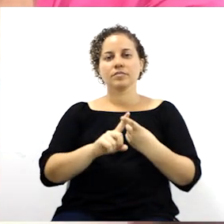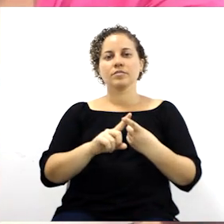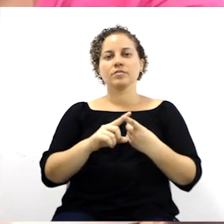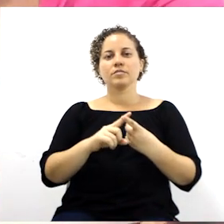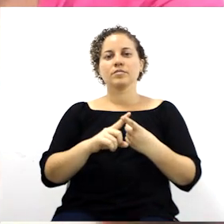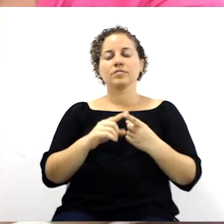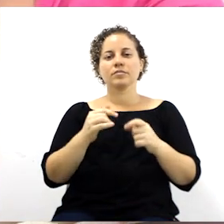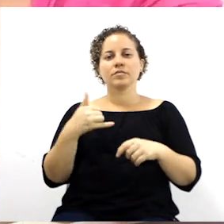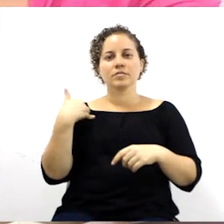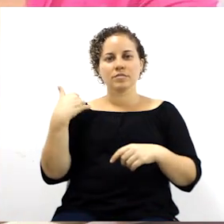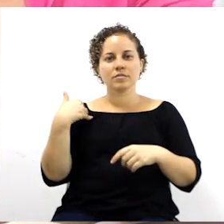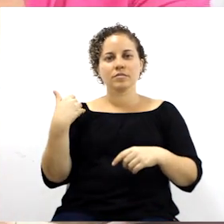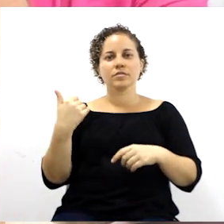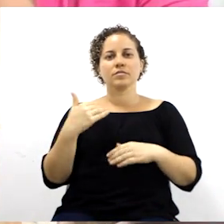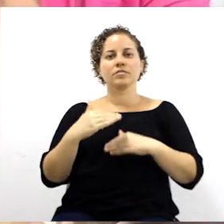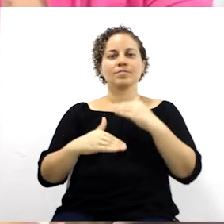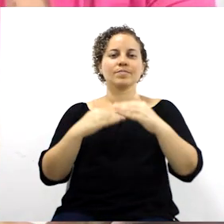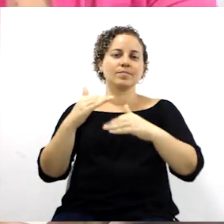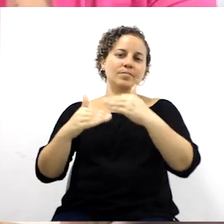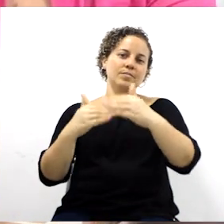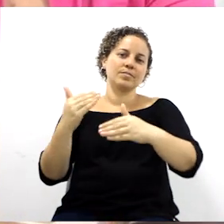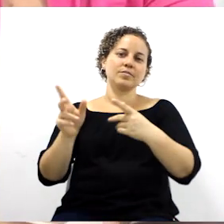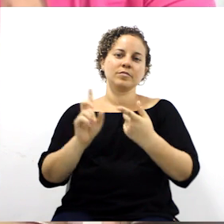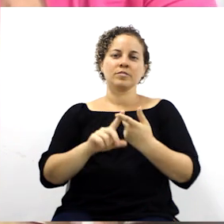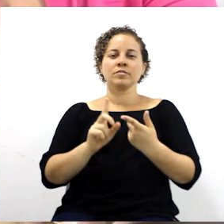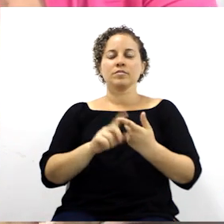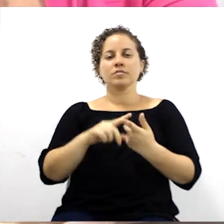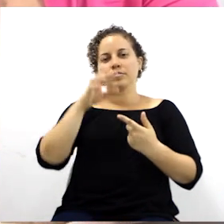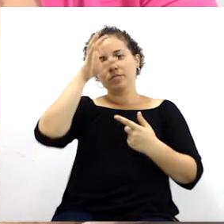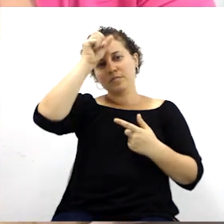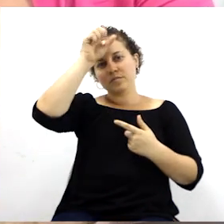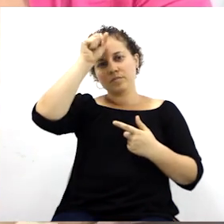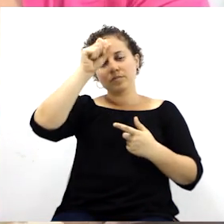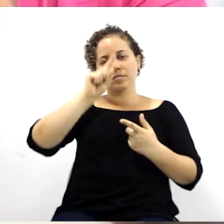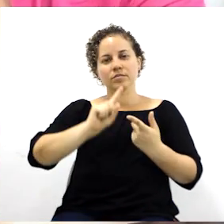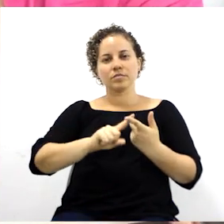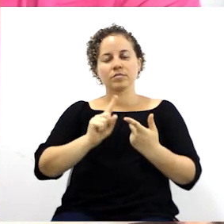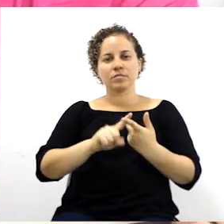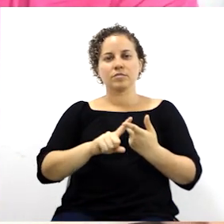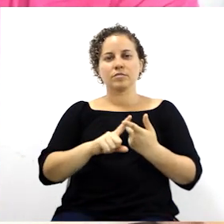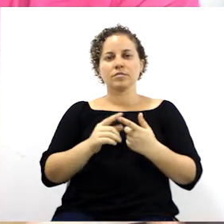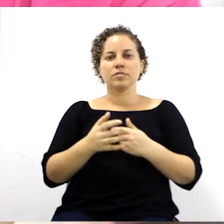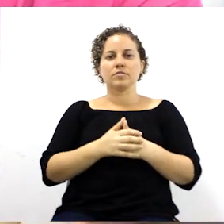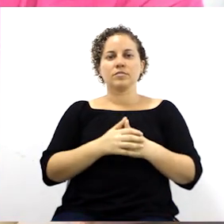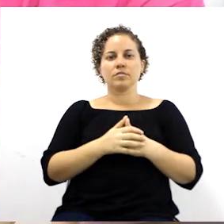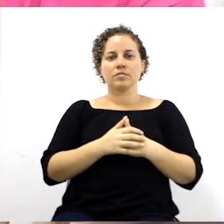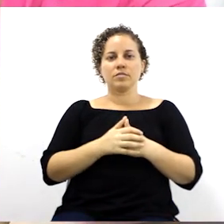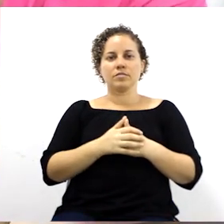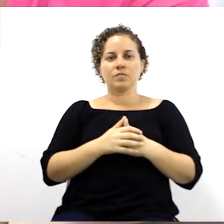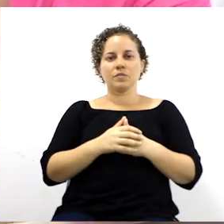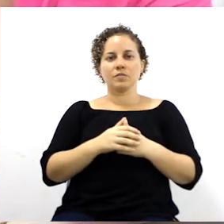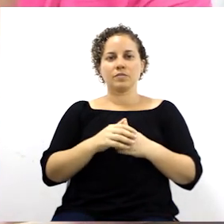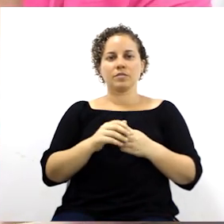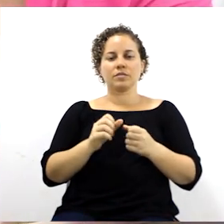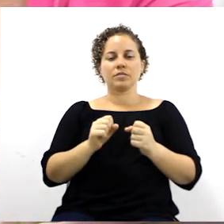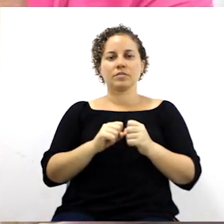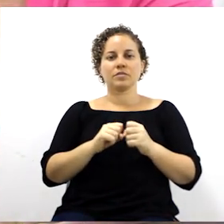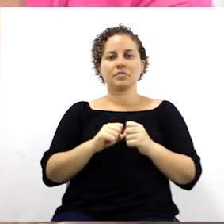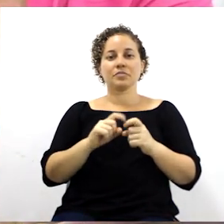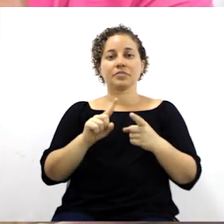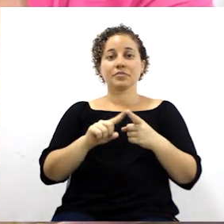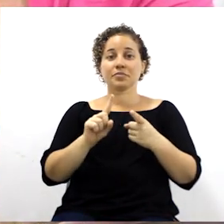dados, são cursos mais longos, ou cursos para ele aprender a utilizar um determinado software que a biblioteca